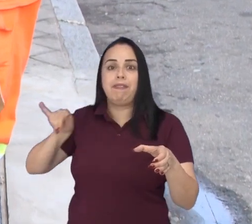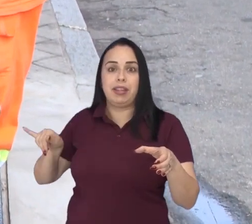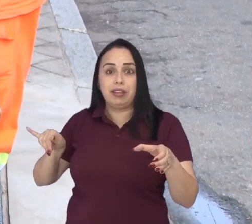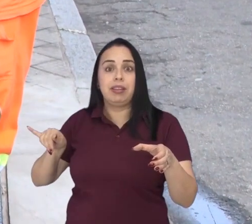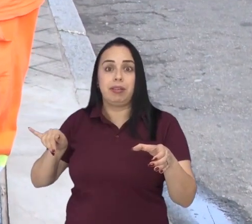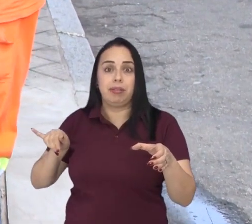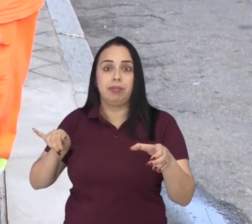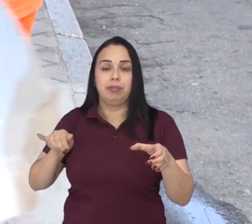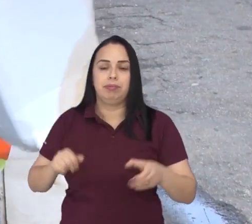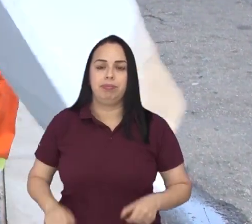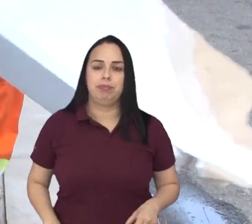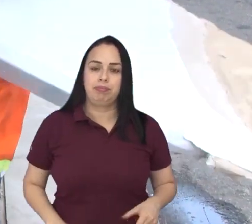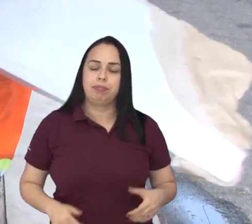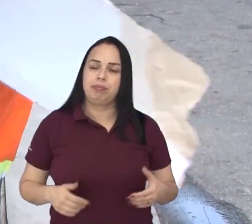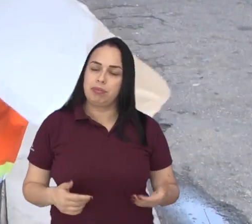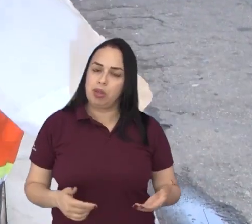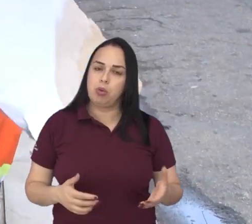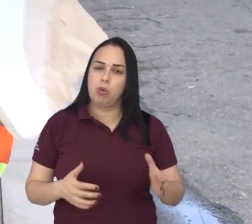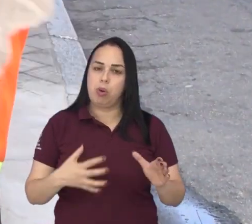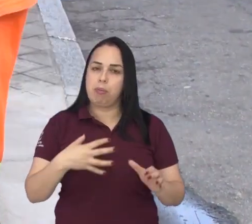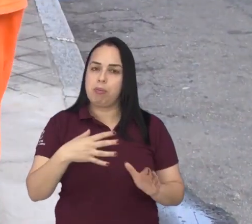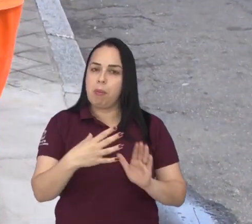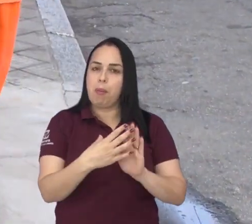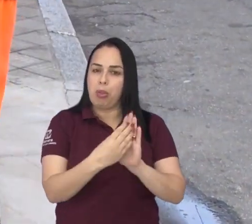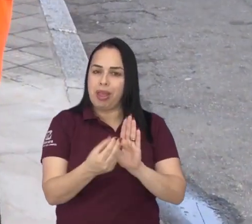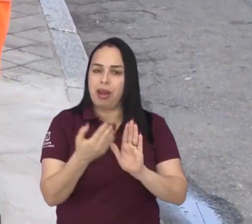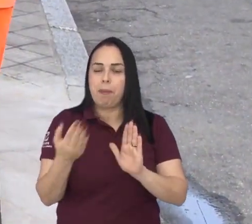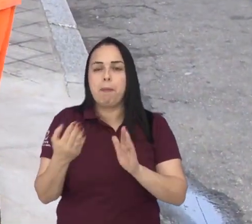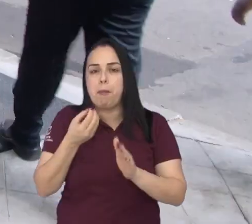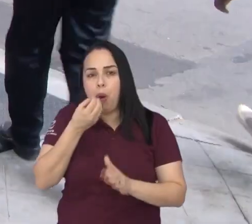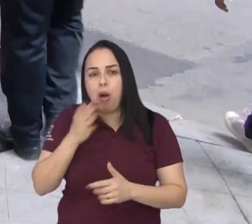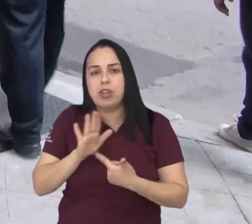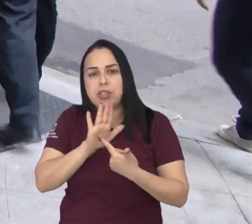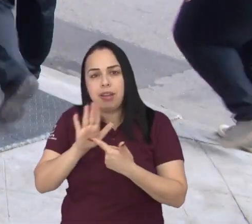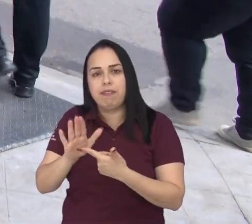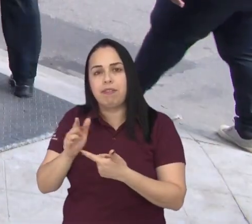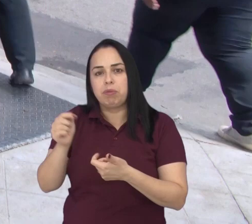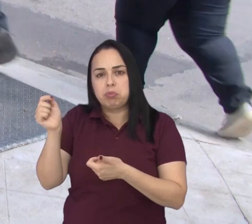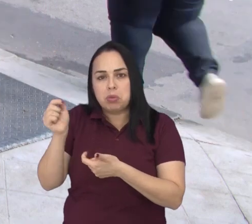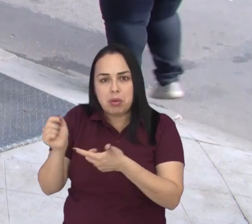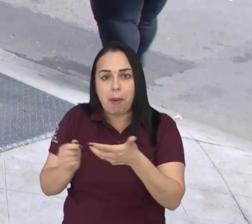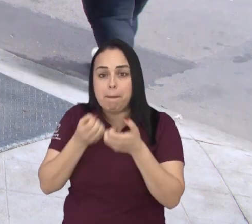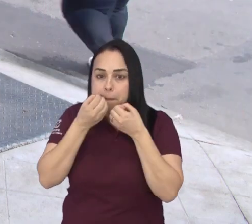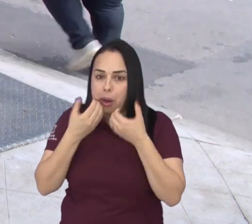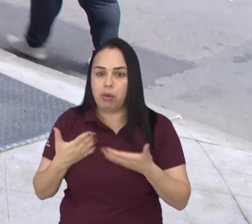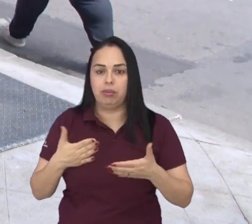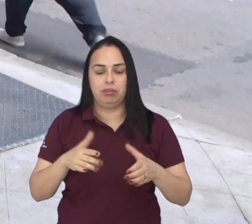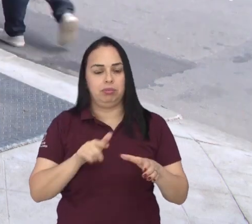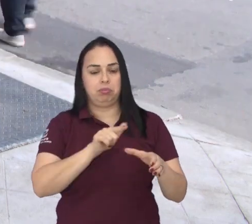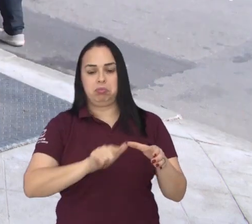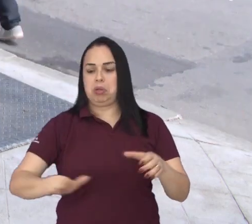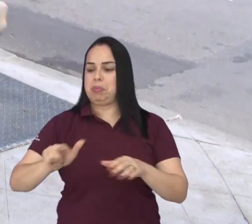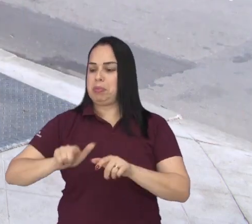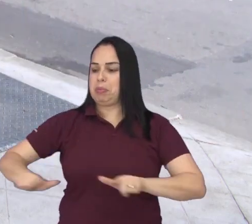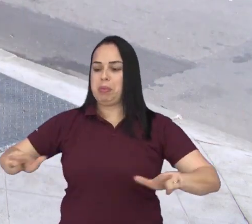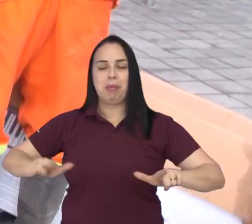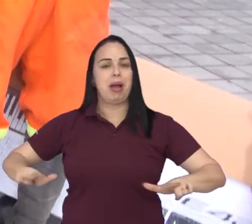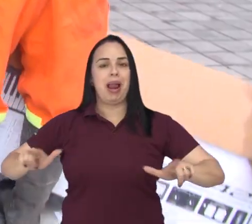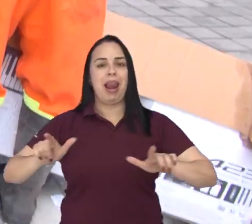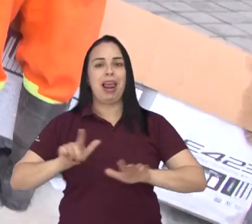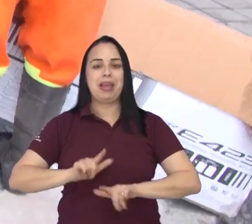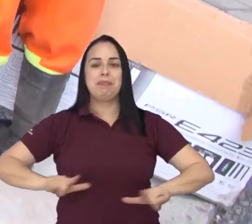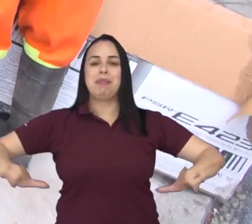atinge 80%. O modelo apresenta inúmeras vantagens. Além de deixar as calçadas